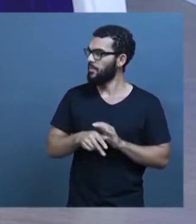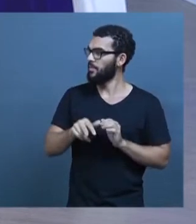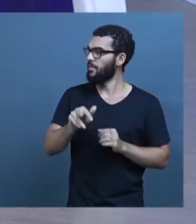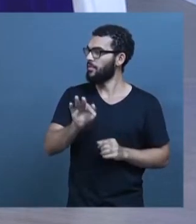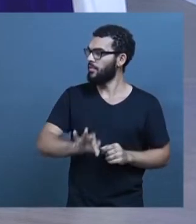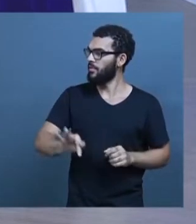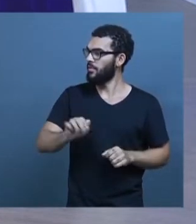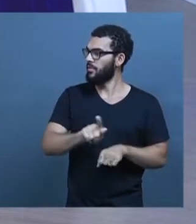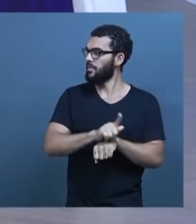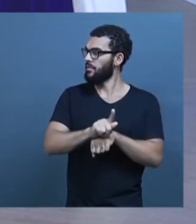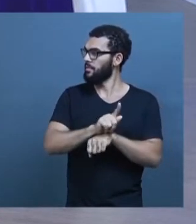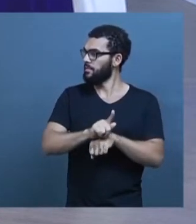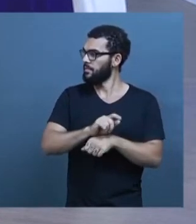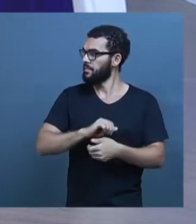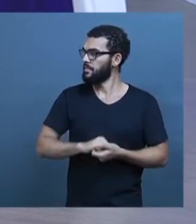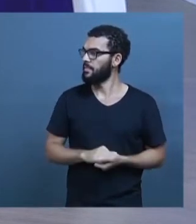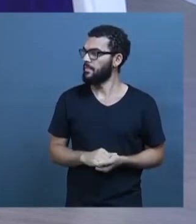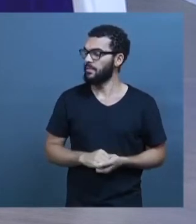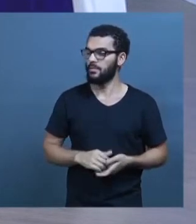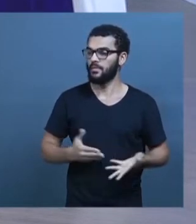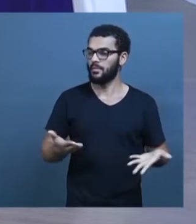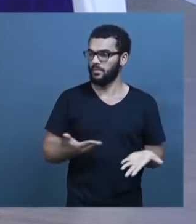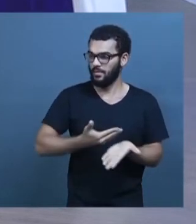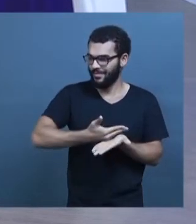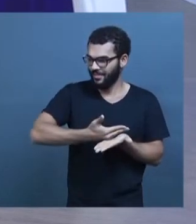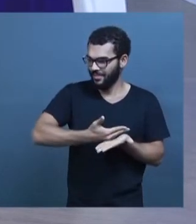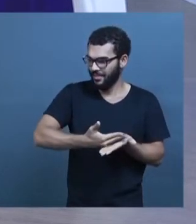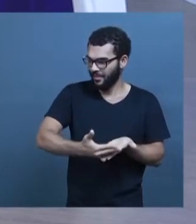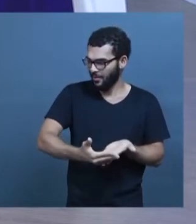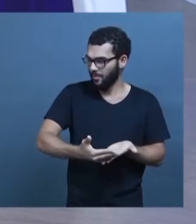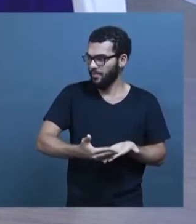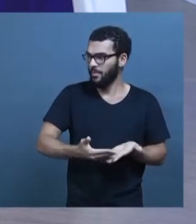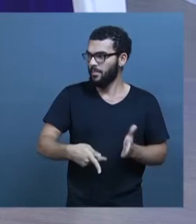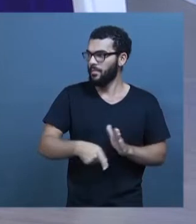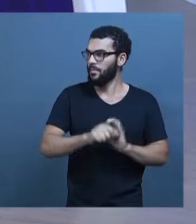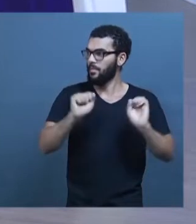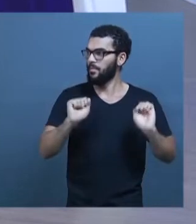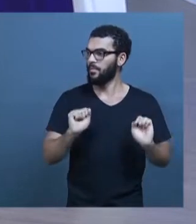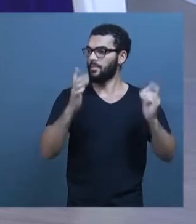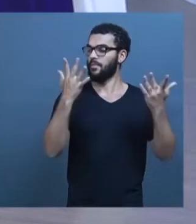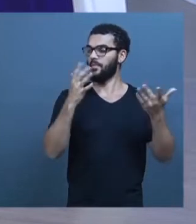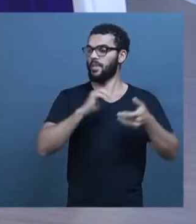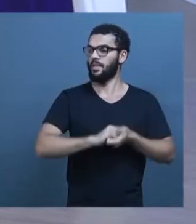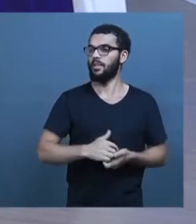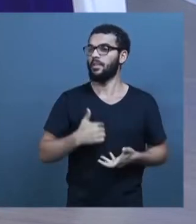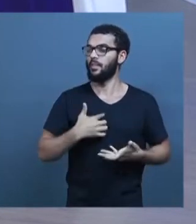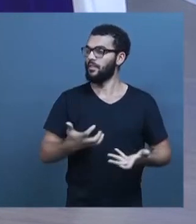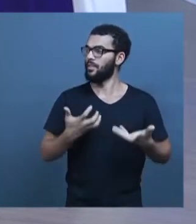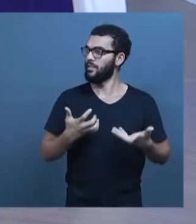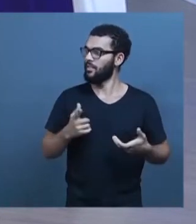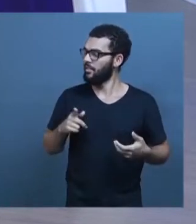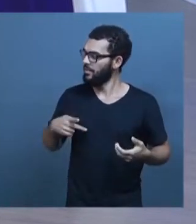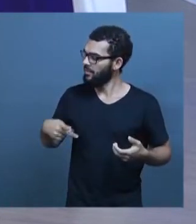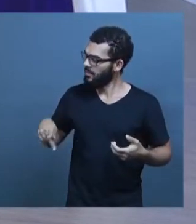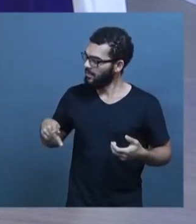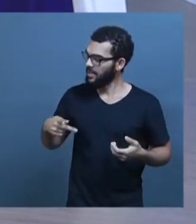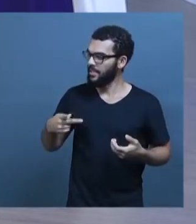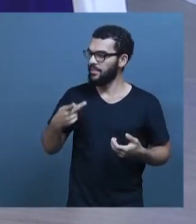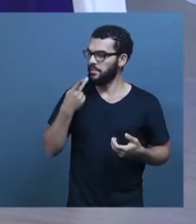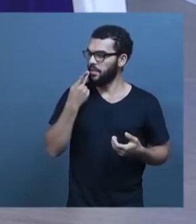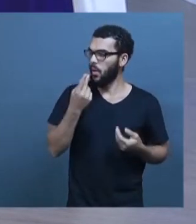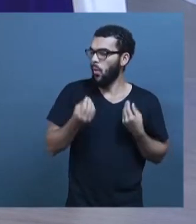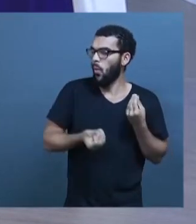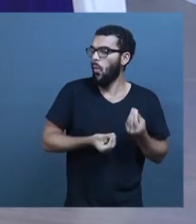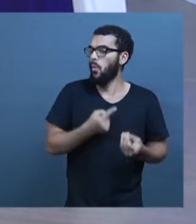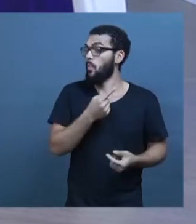Tá certo. Começou as comemorações, mas eu gostaria que você falasse sobre esse trabalho que é desenvolvido pela faculdade,